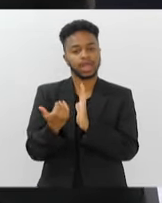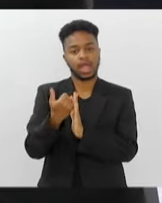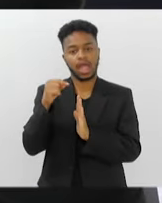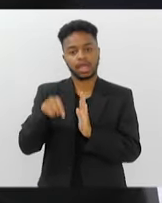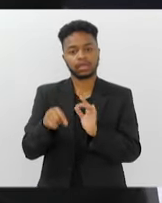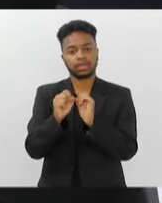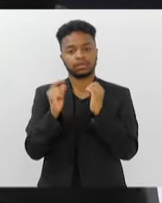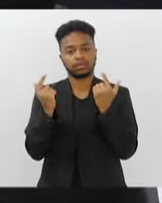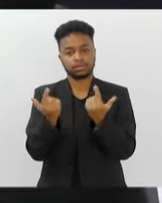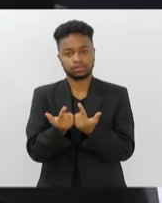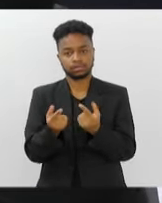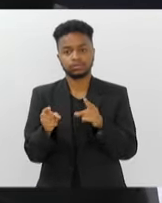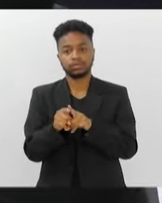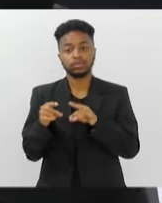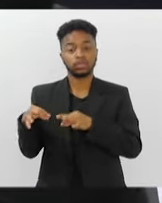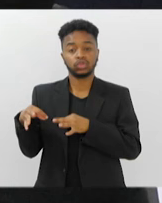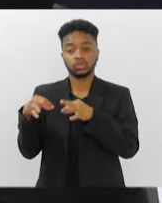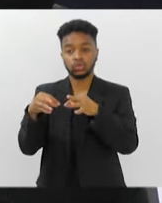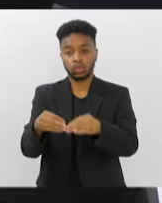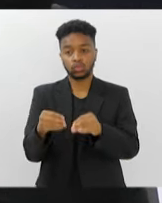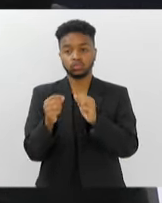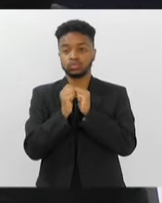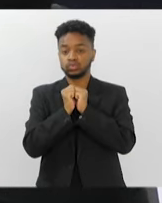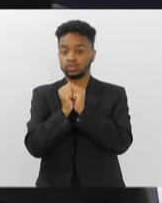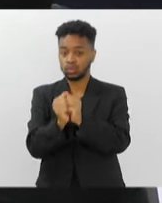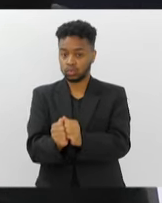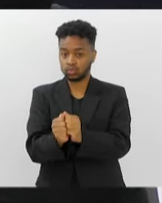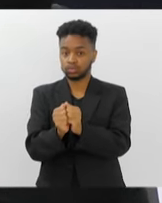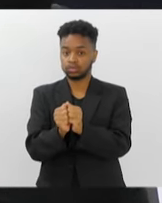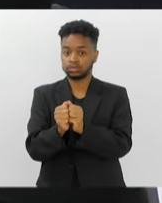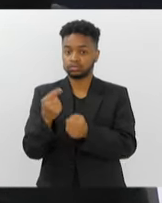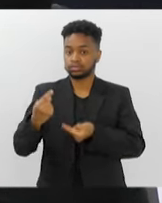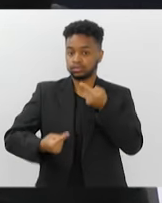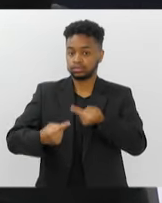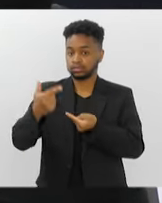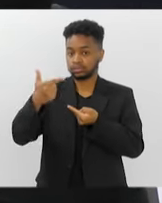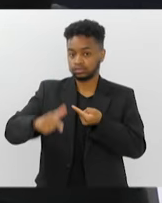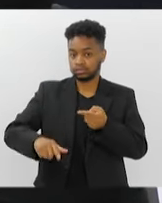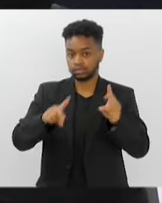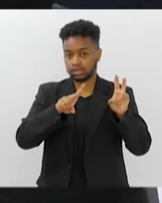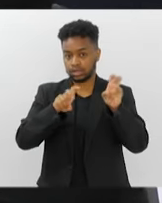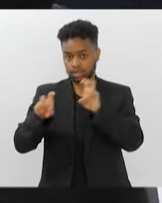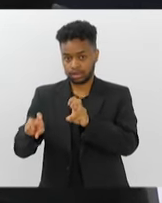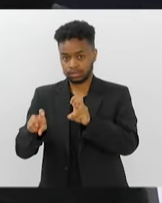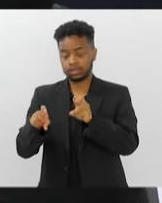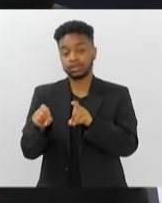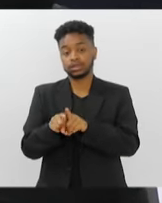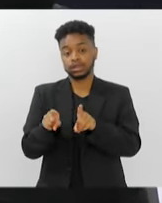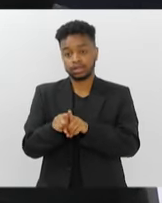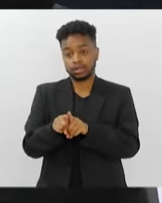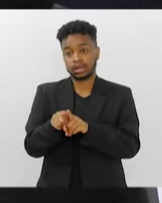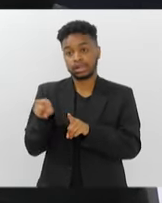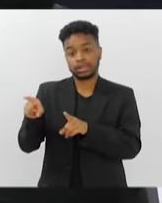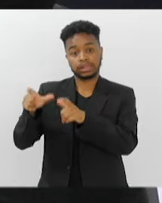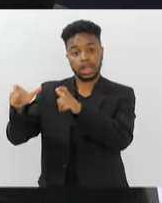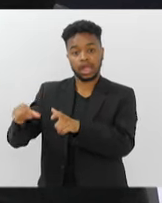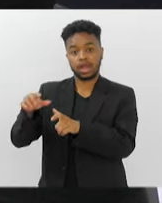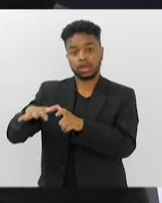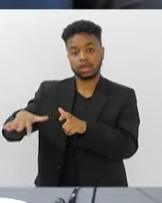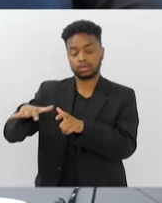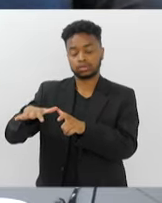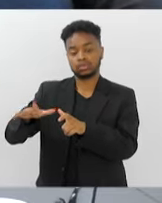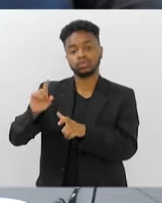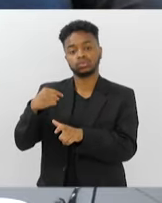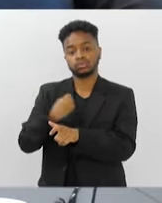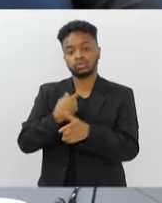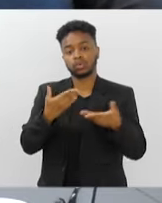casa todos juntos para debater novamente essa pauta inclusive lá no local convidamos